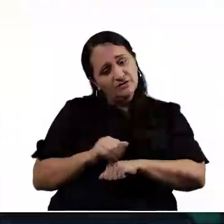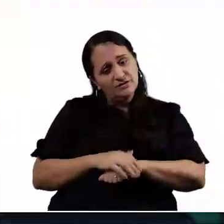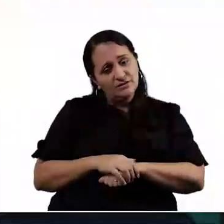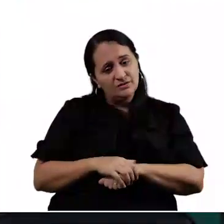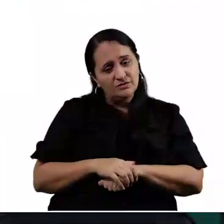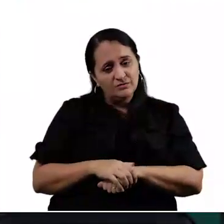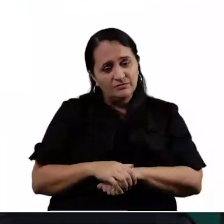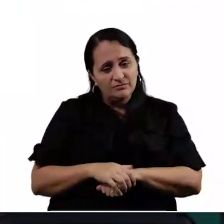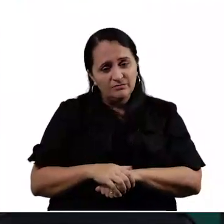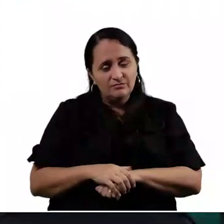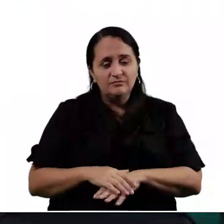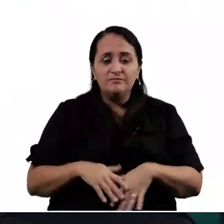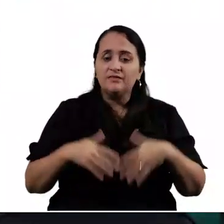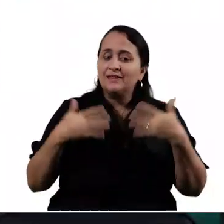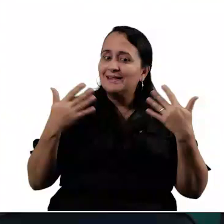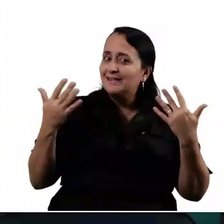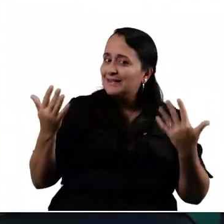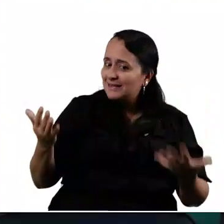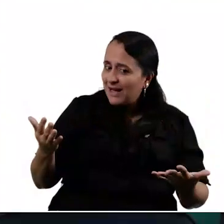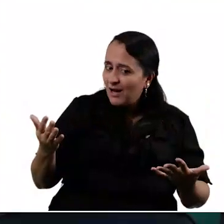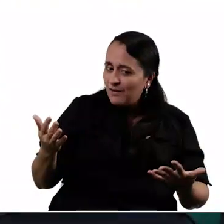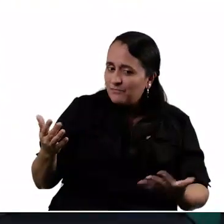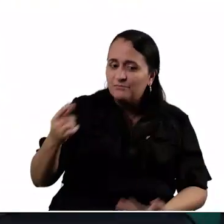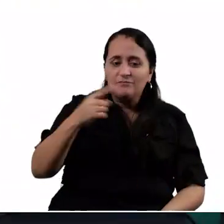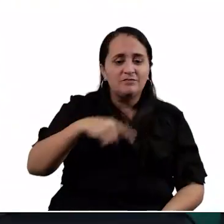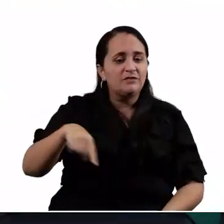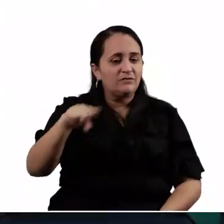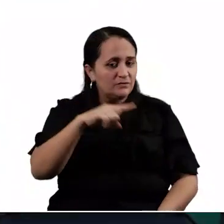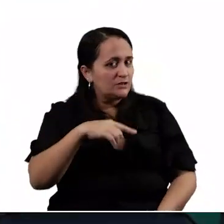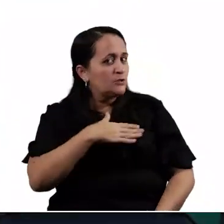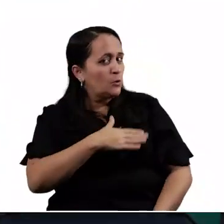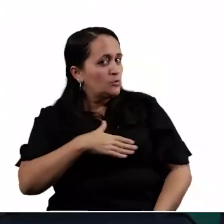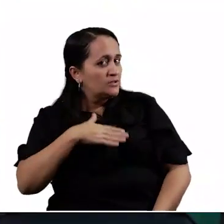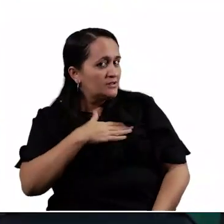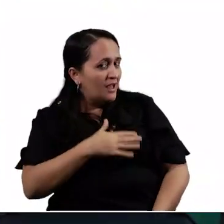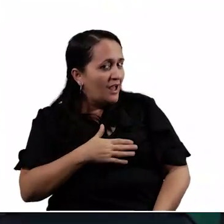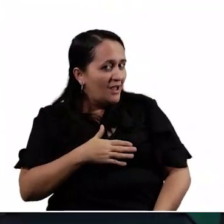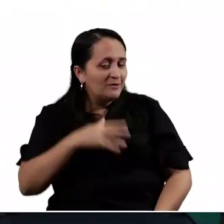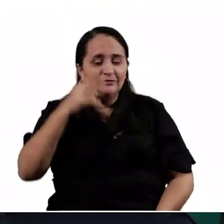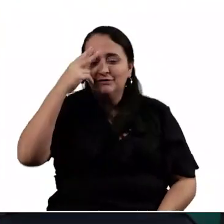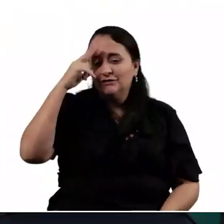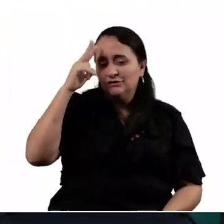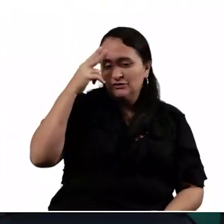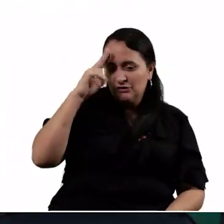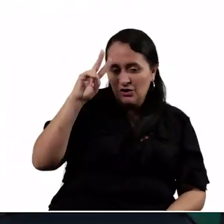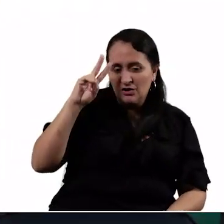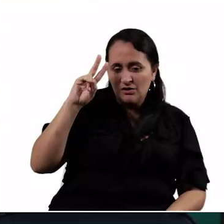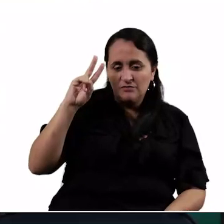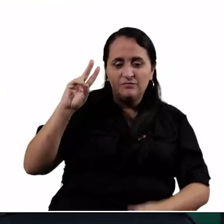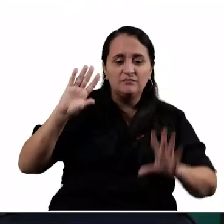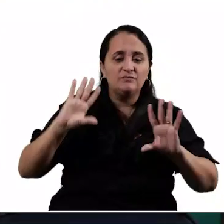Então meus alunos vocês gostaram da história da festa das bruxas e aí viram que é um conto